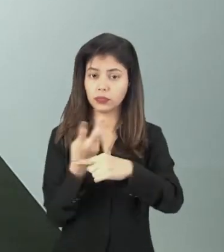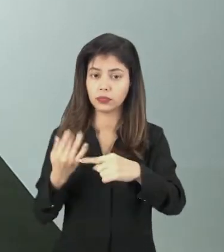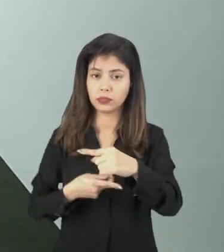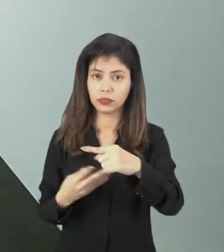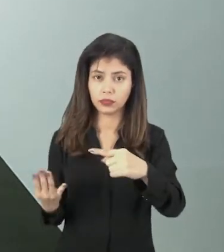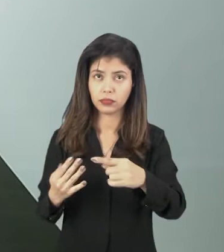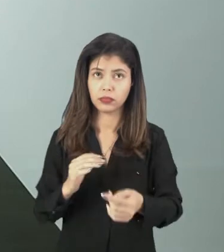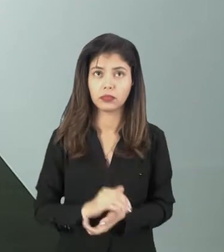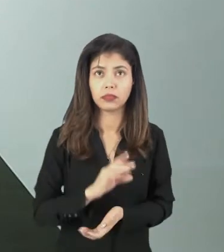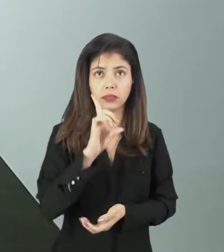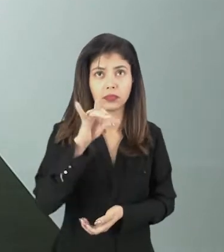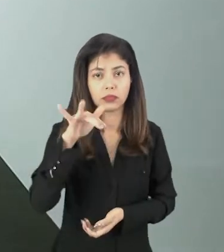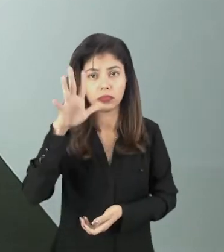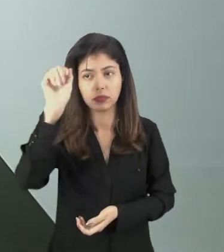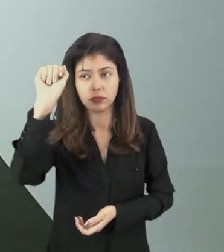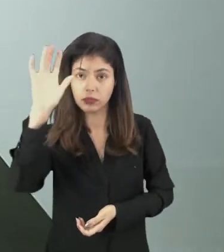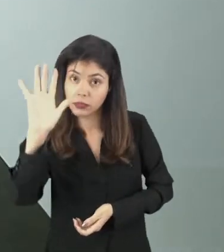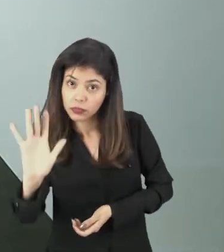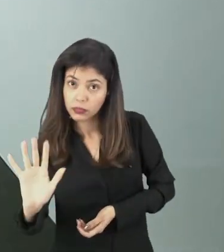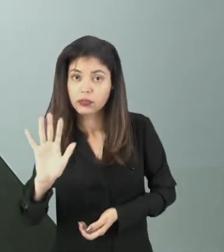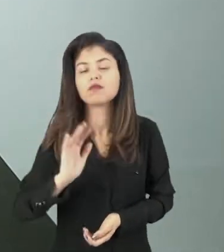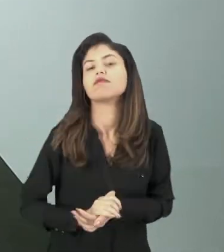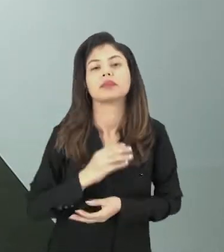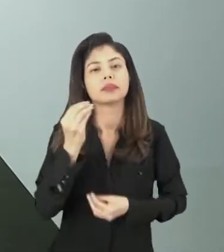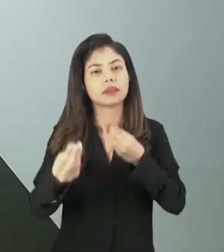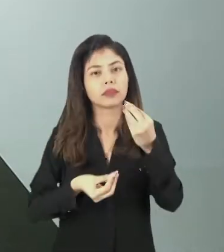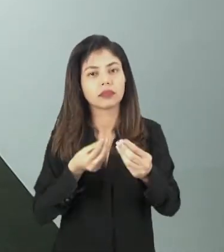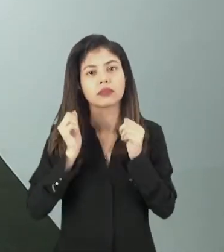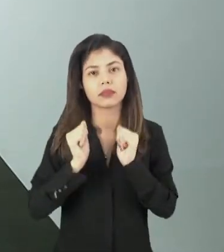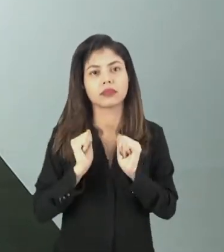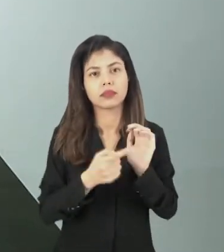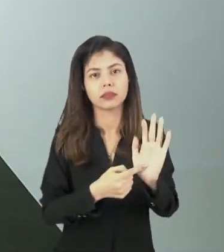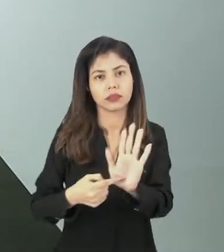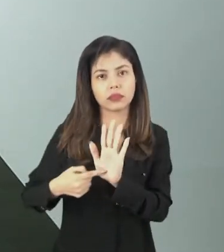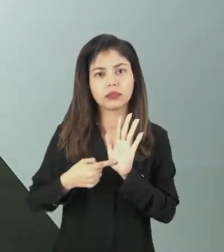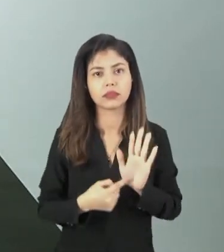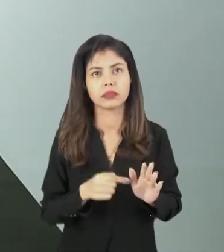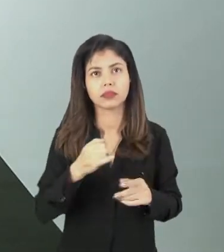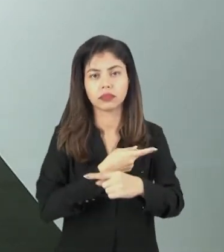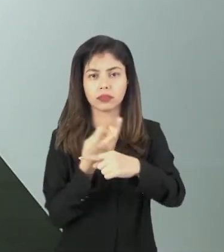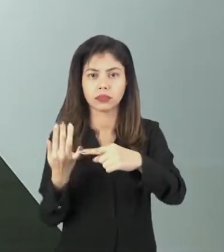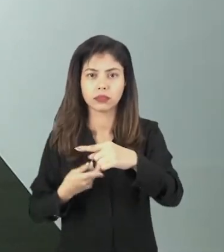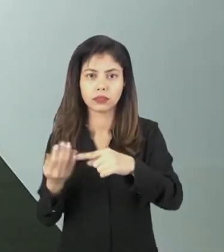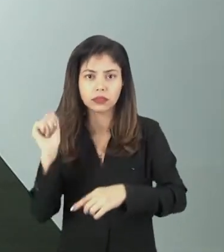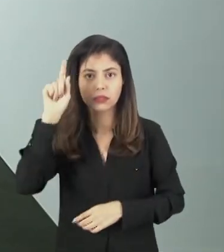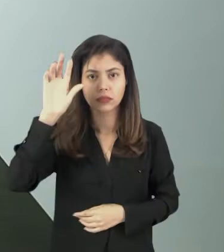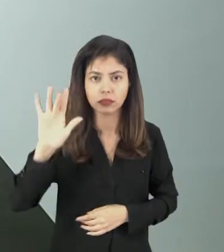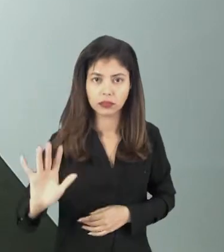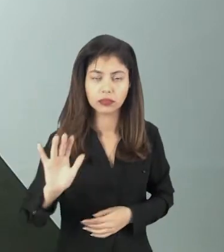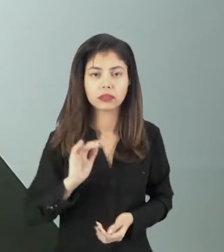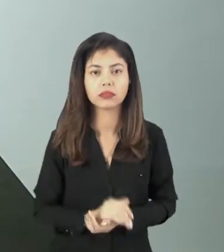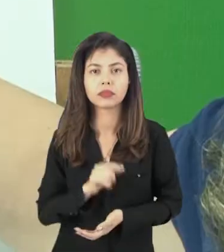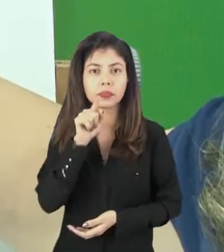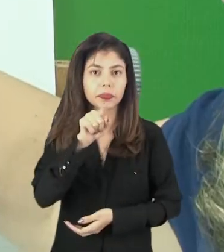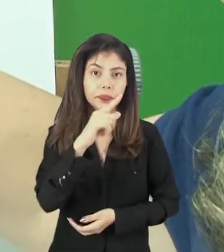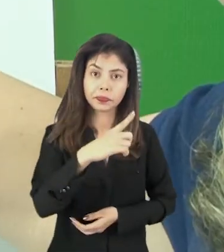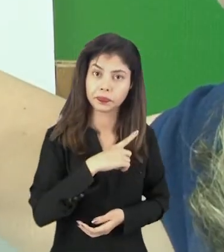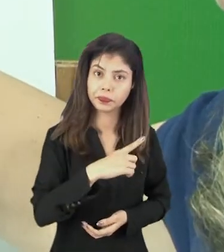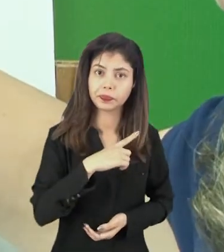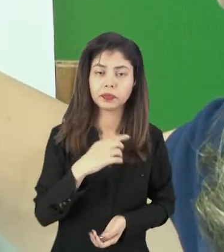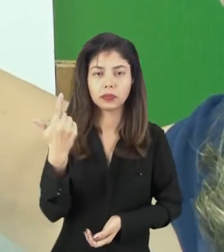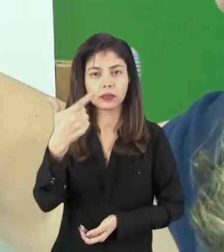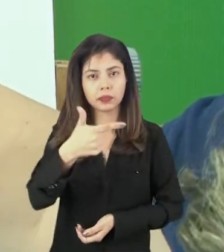forma decimal Como que eu posso representar na forma decimal vou te dar uma dica aqui eu